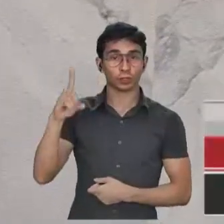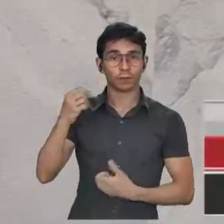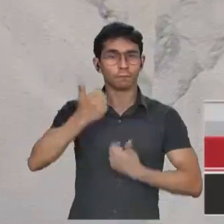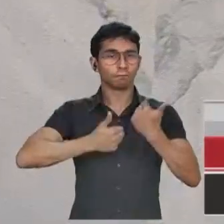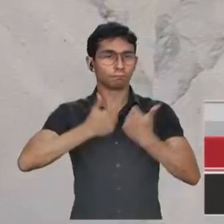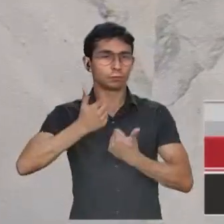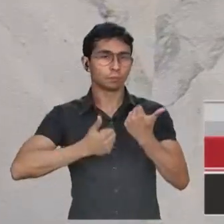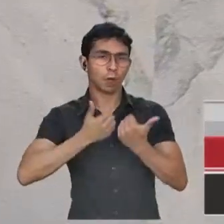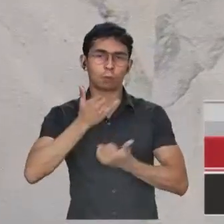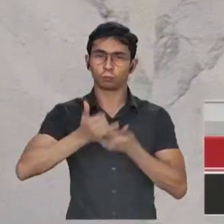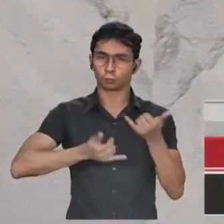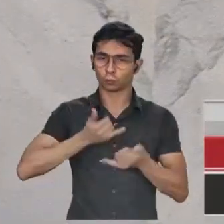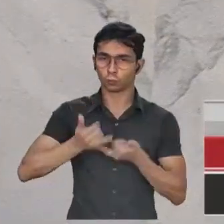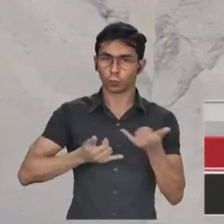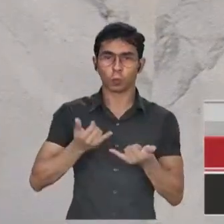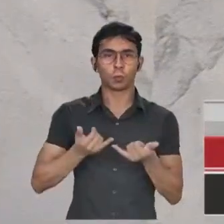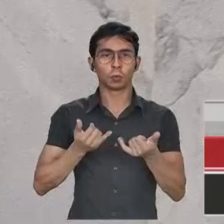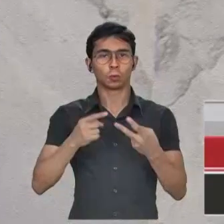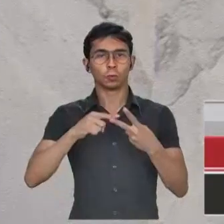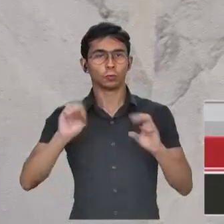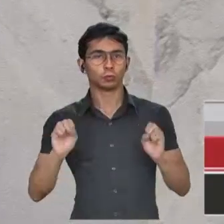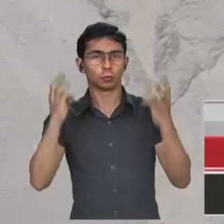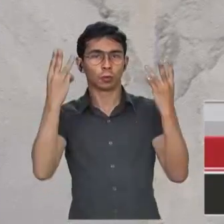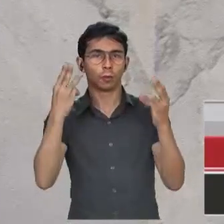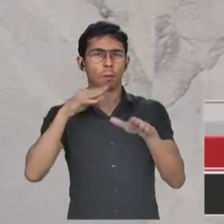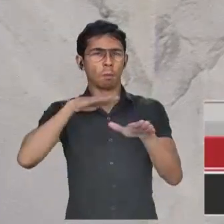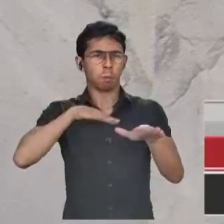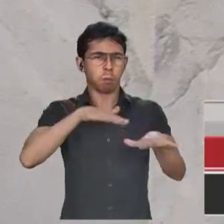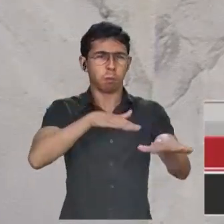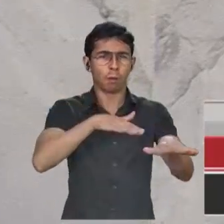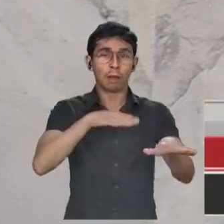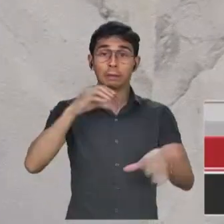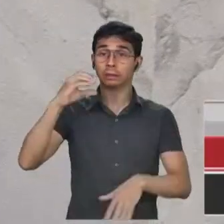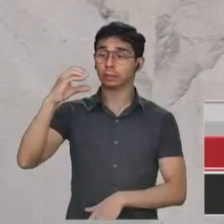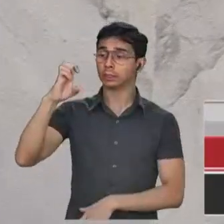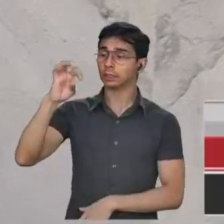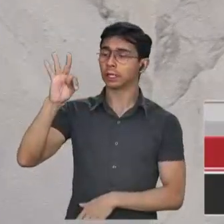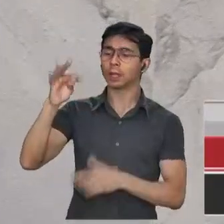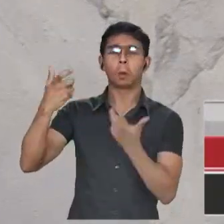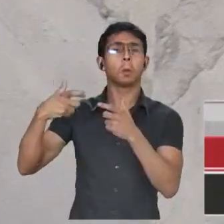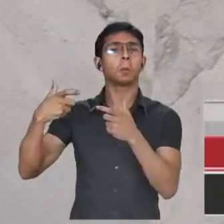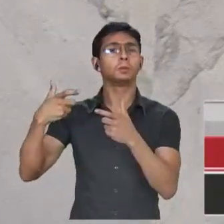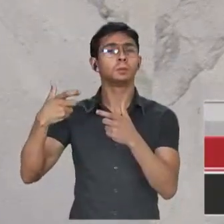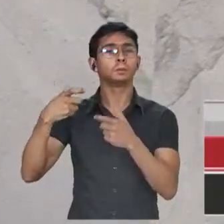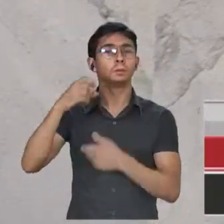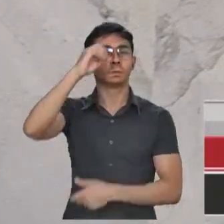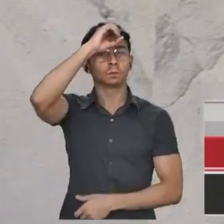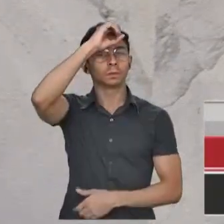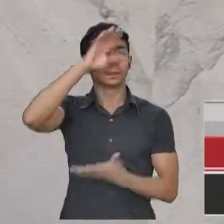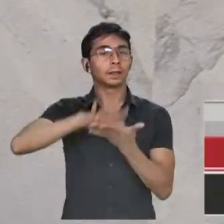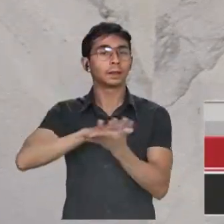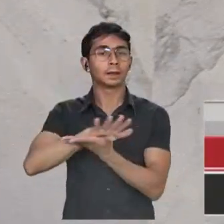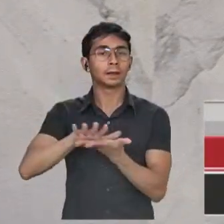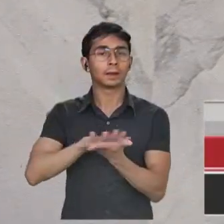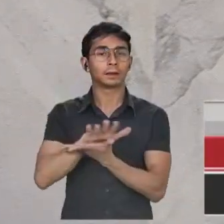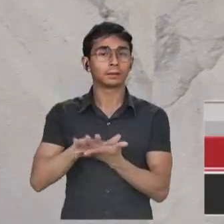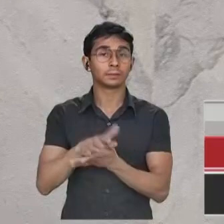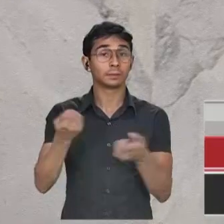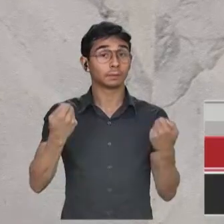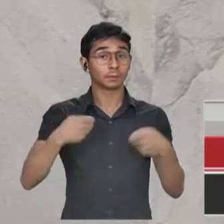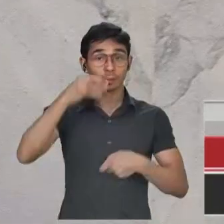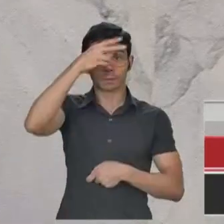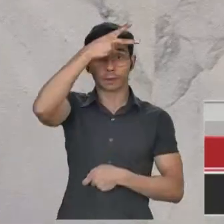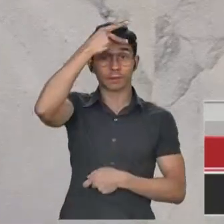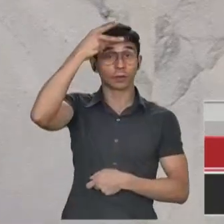ctt então eu acho que a prefeitura tem que colocar a mão na consciência entender lembrar que pelas promessas